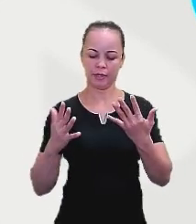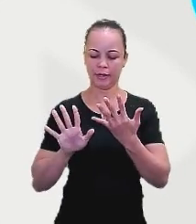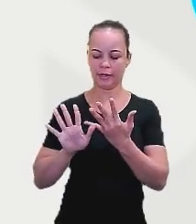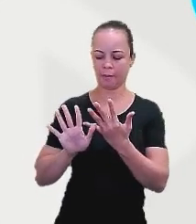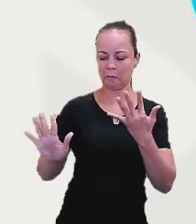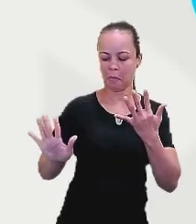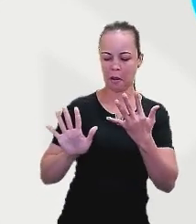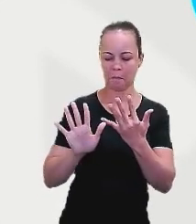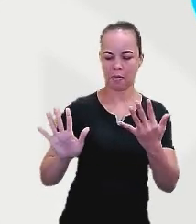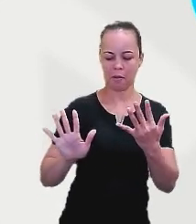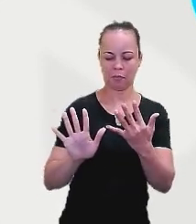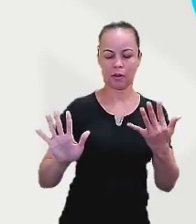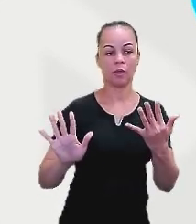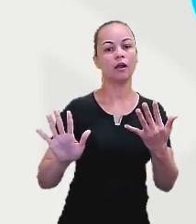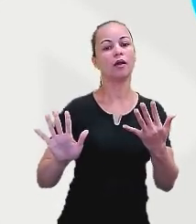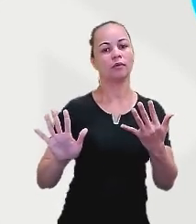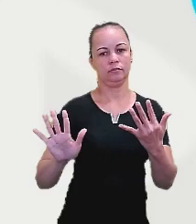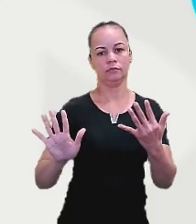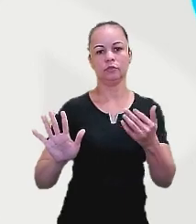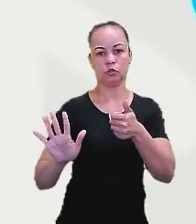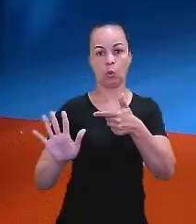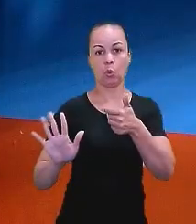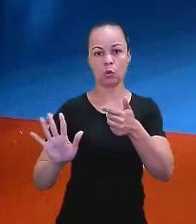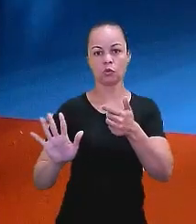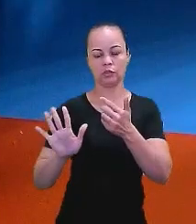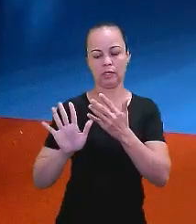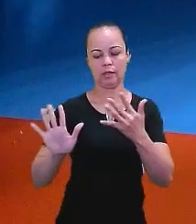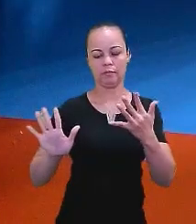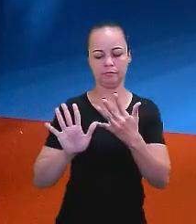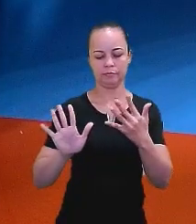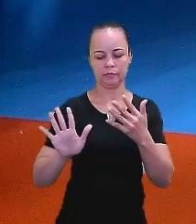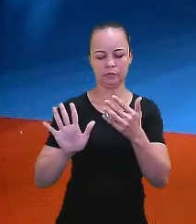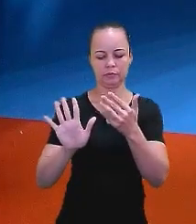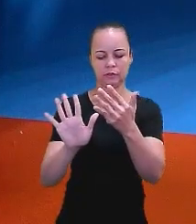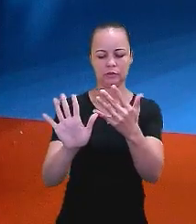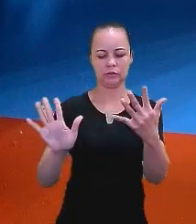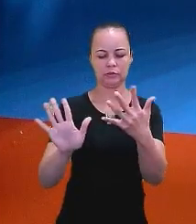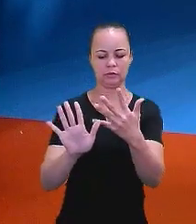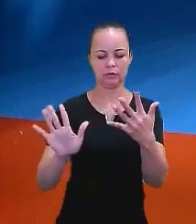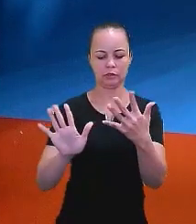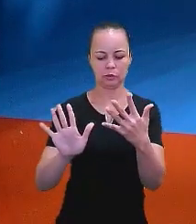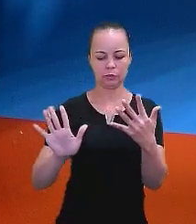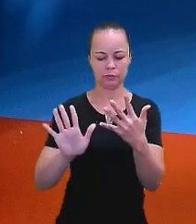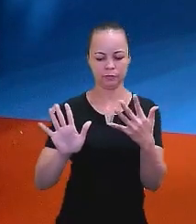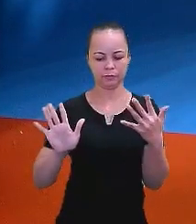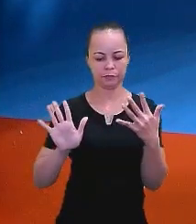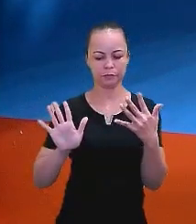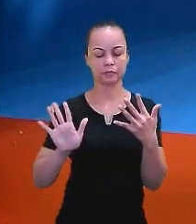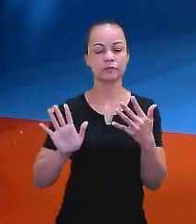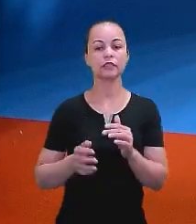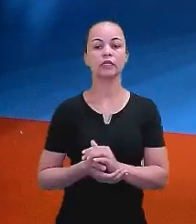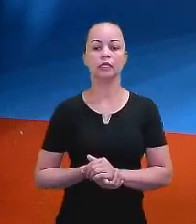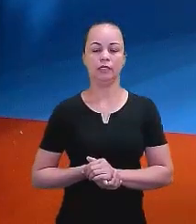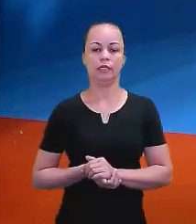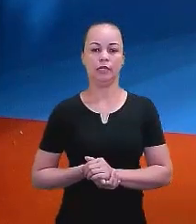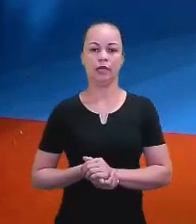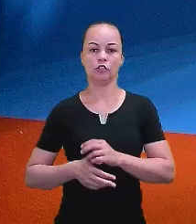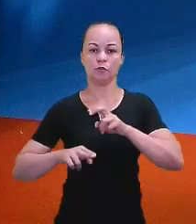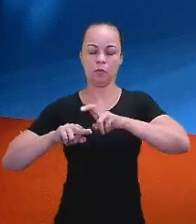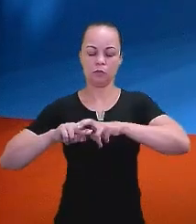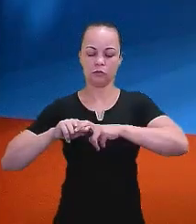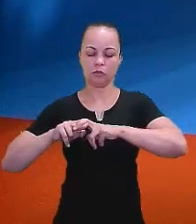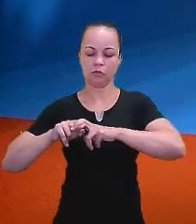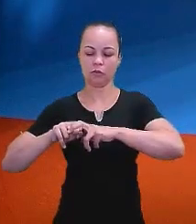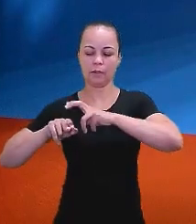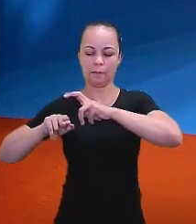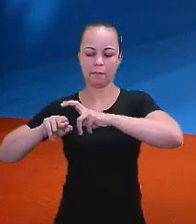nessa dimensão aqui à minha frente, como se as fileiras estivessem aqui na minha frente, e as poltronas eu vou fazer uma análise